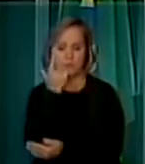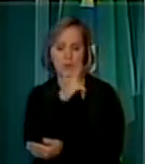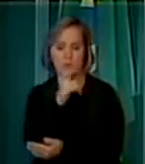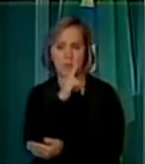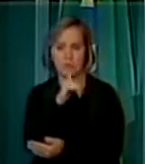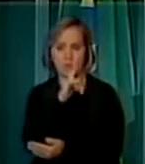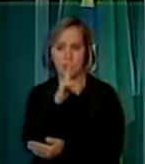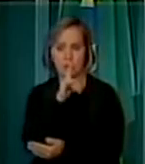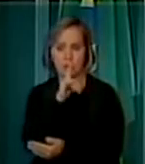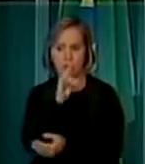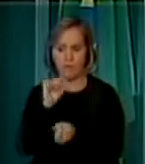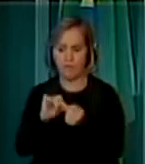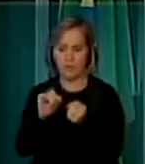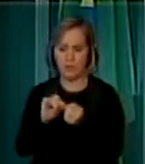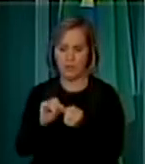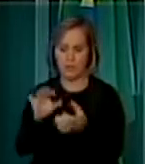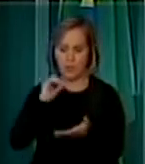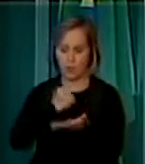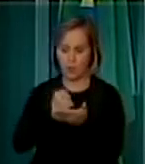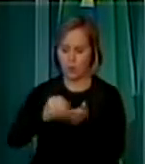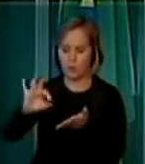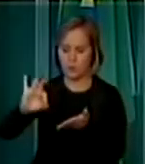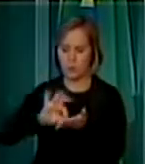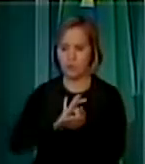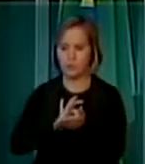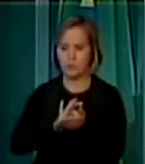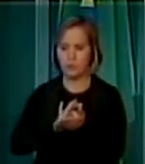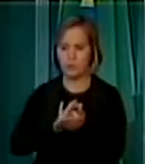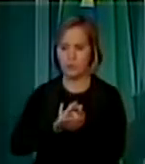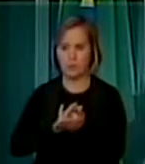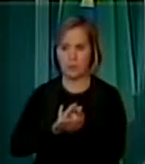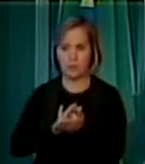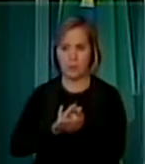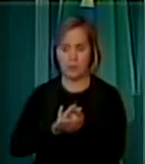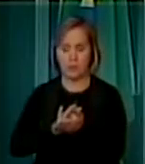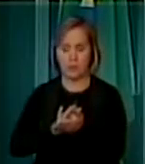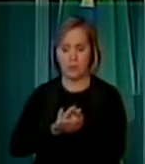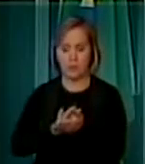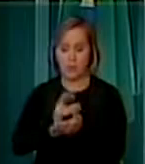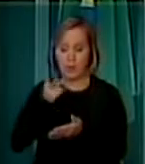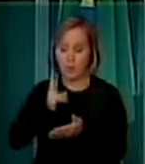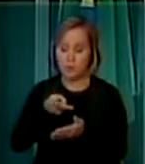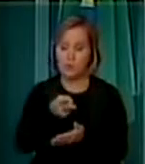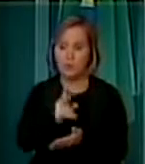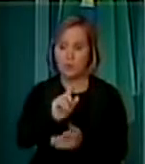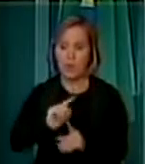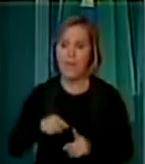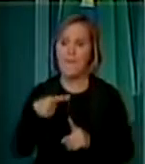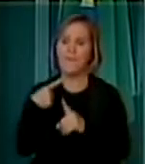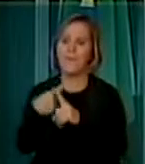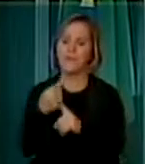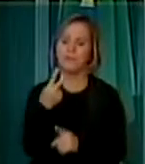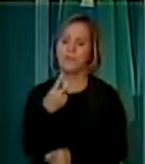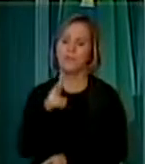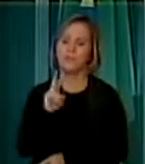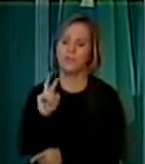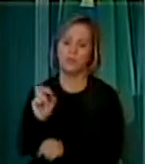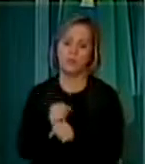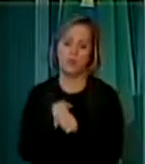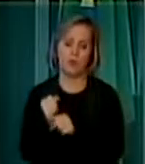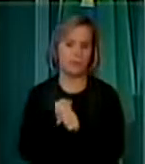desse contrato e também a prorrogação por mais 25 anos desse contrato que, a nosso